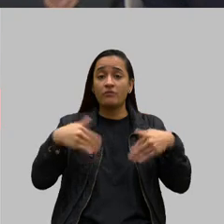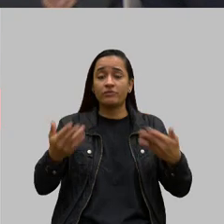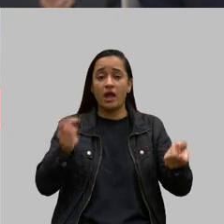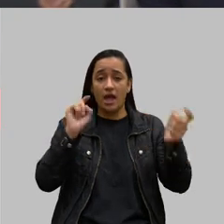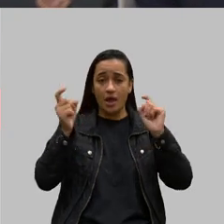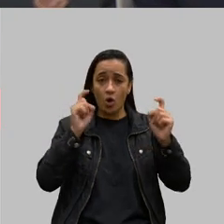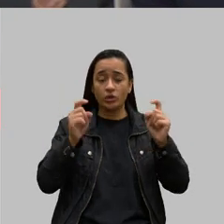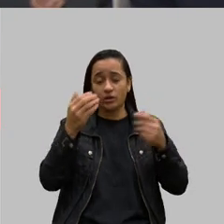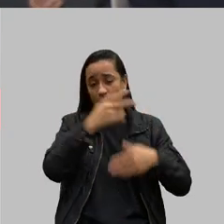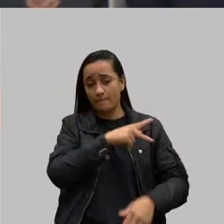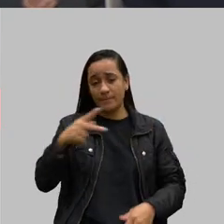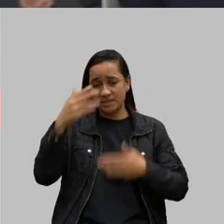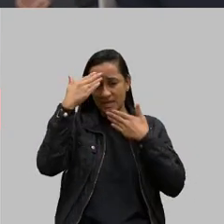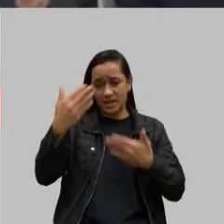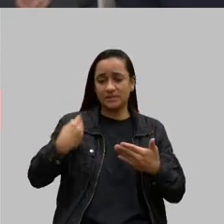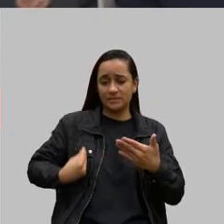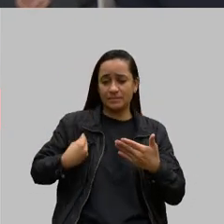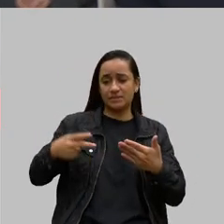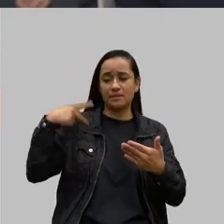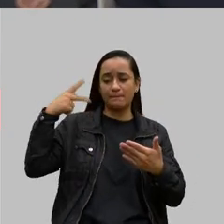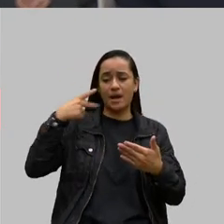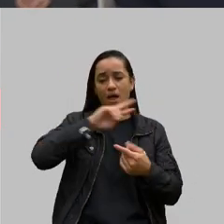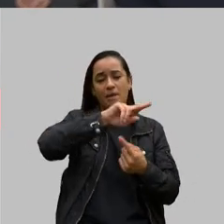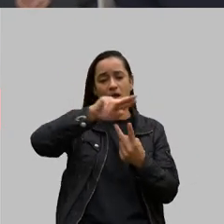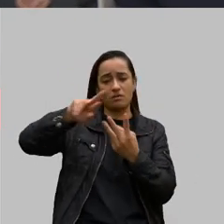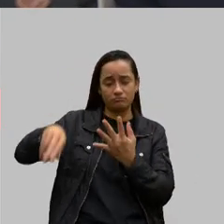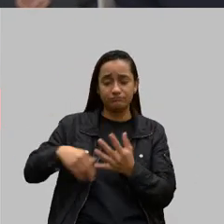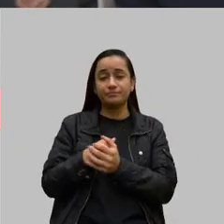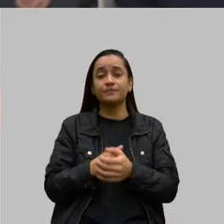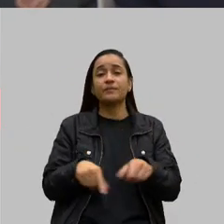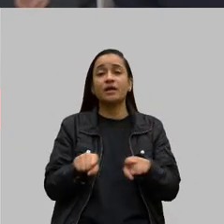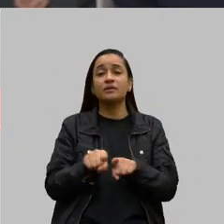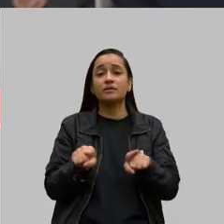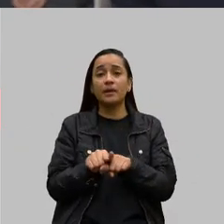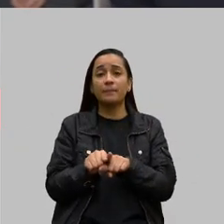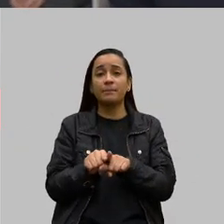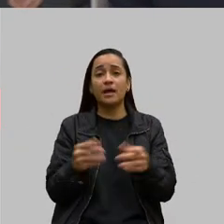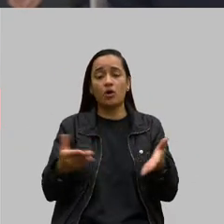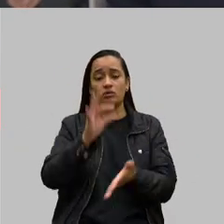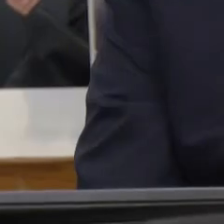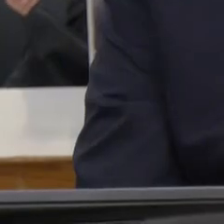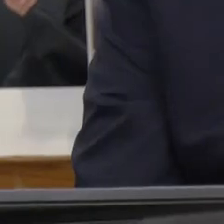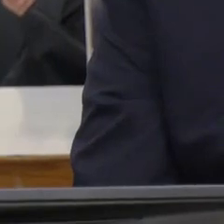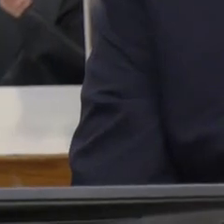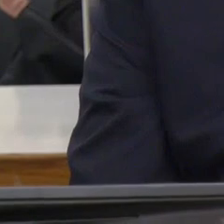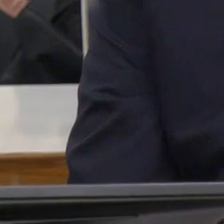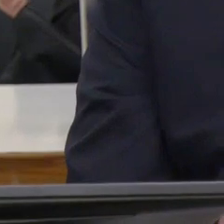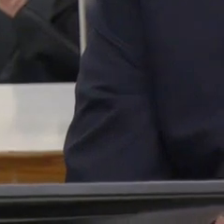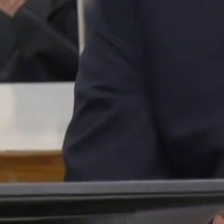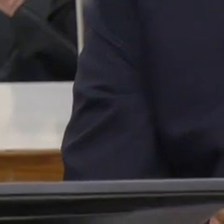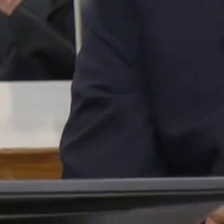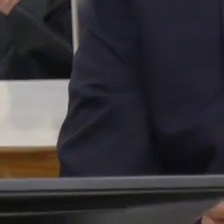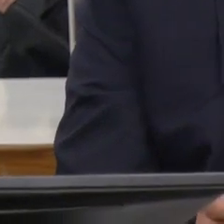agradece a presença dos parlamentares eh determina a lavatura da ata encerra os trabalhos